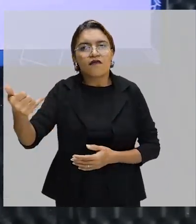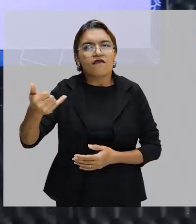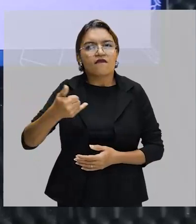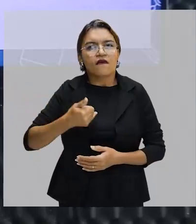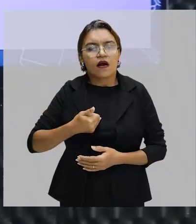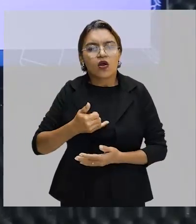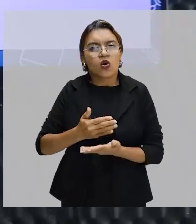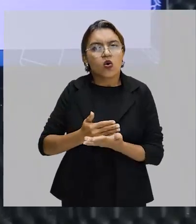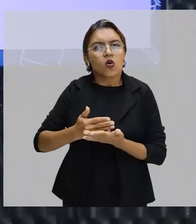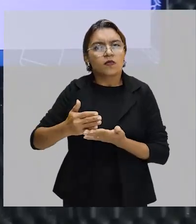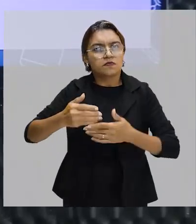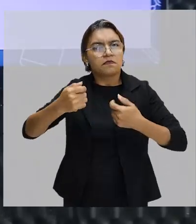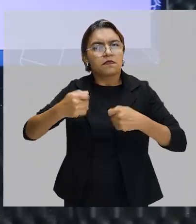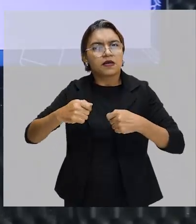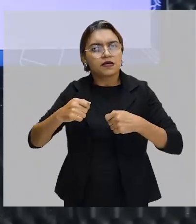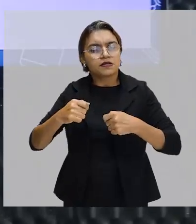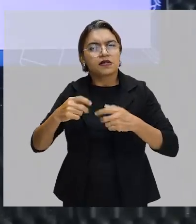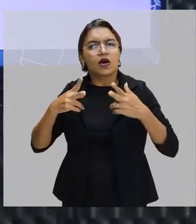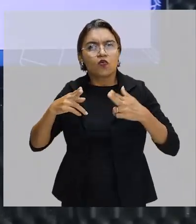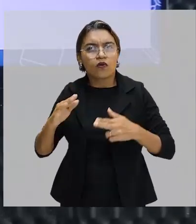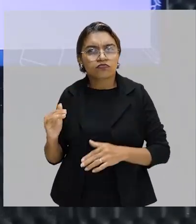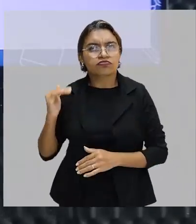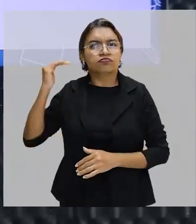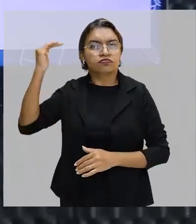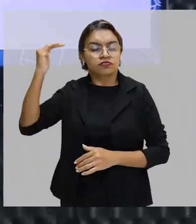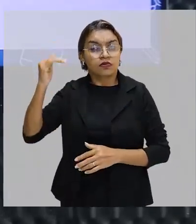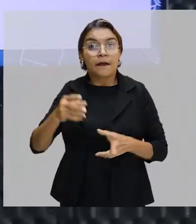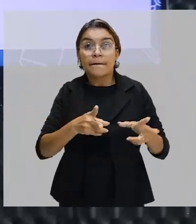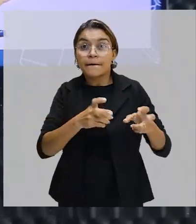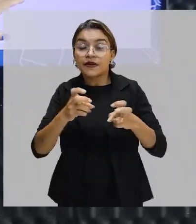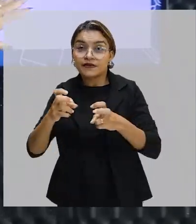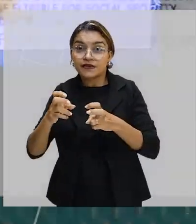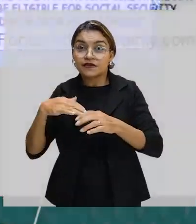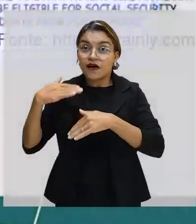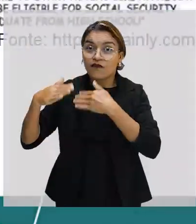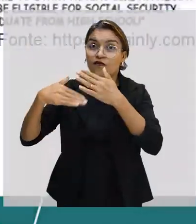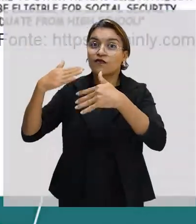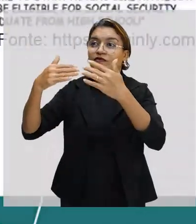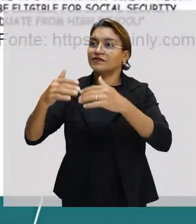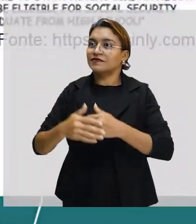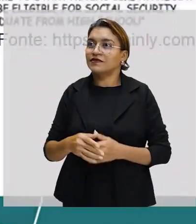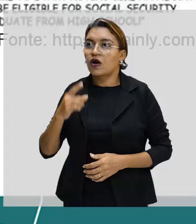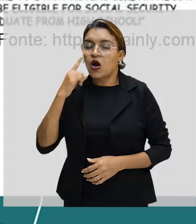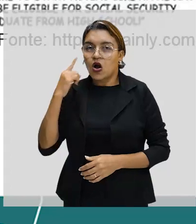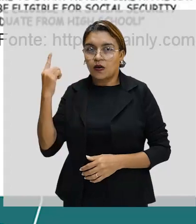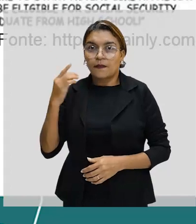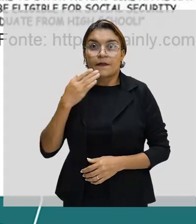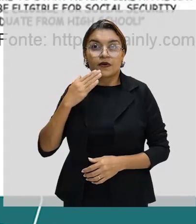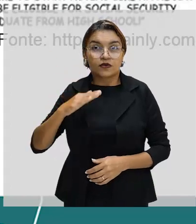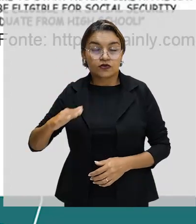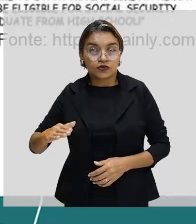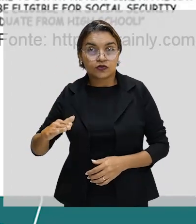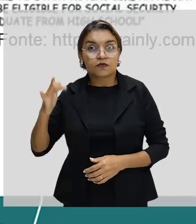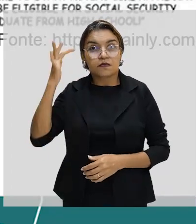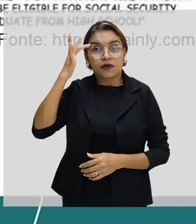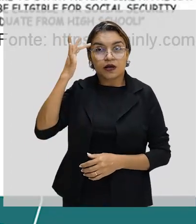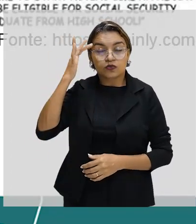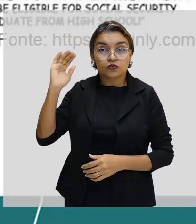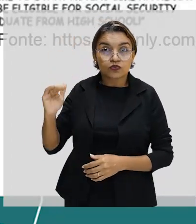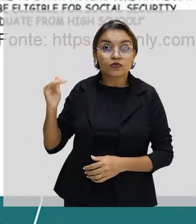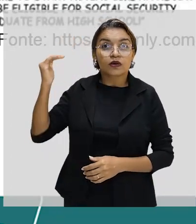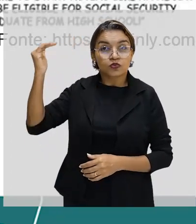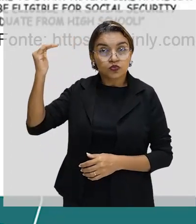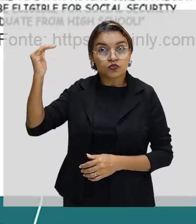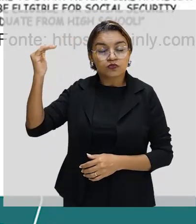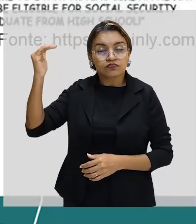começar a agir como um adulto. Então, perceba a evolução, ó. Menino, maduro,